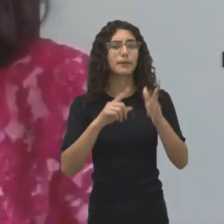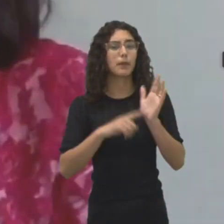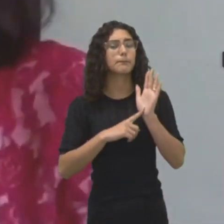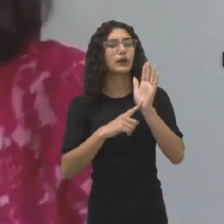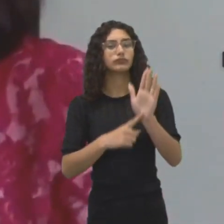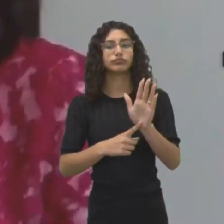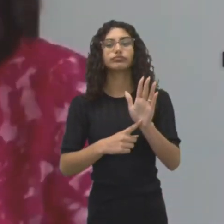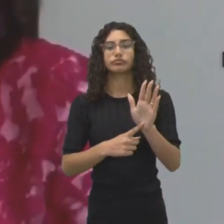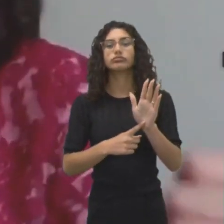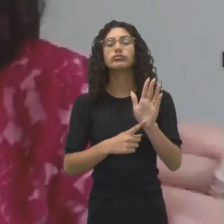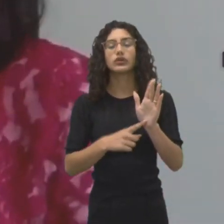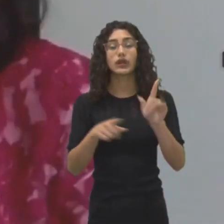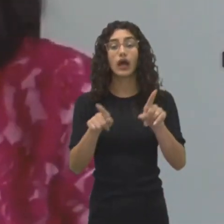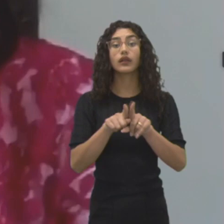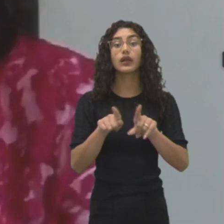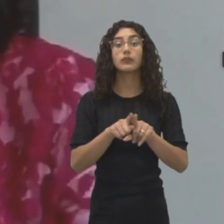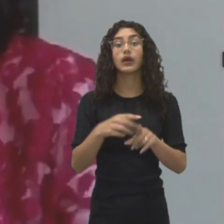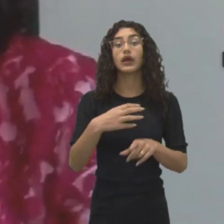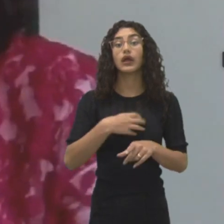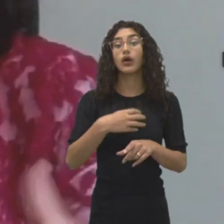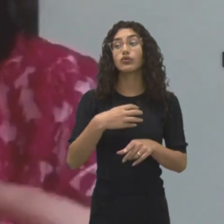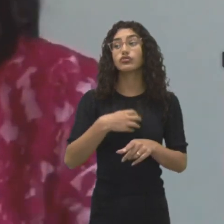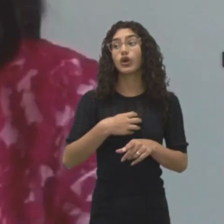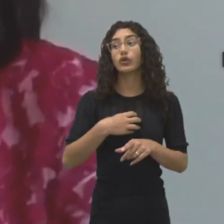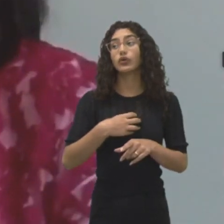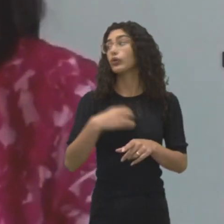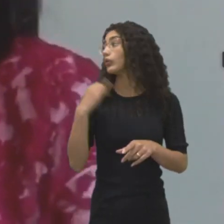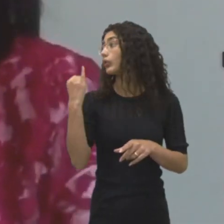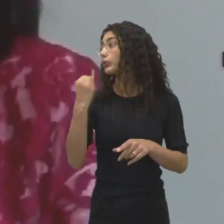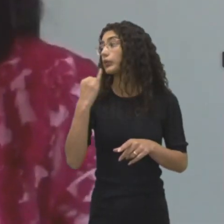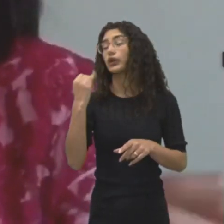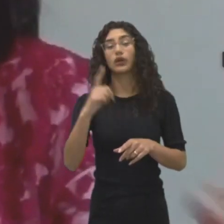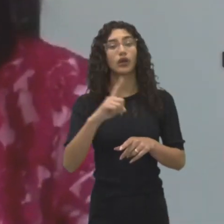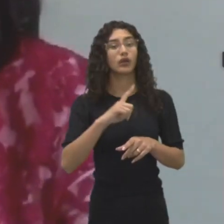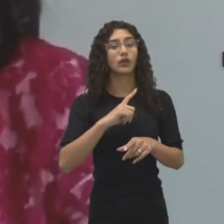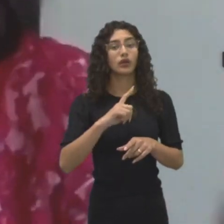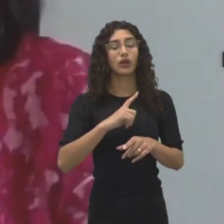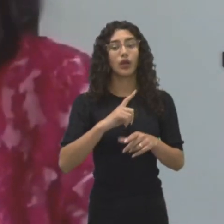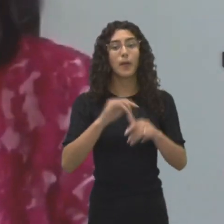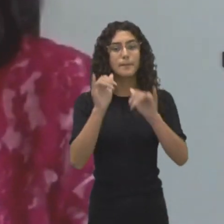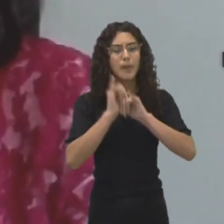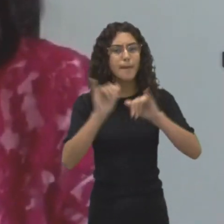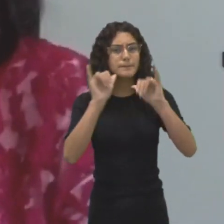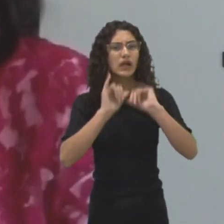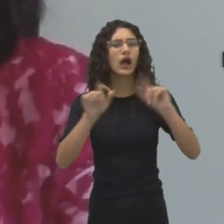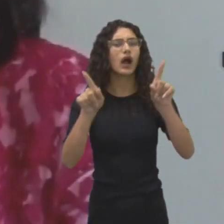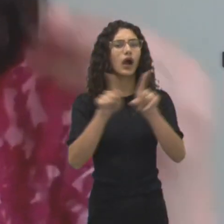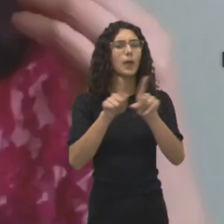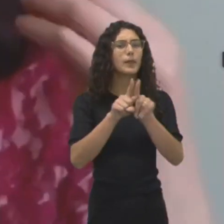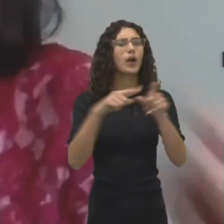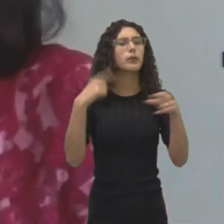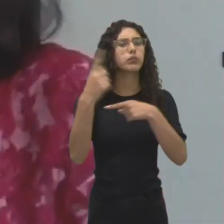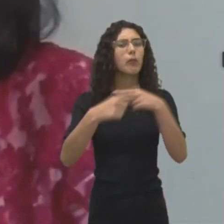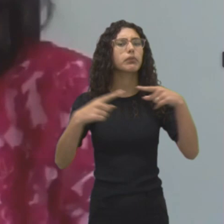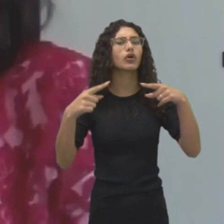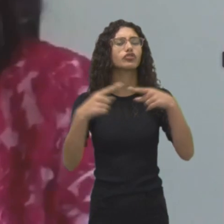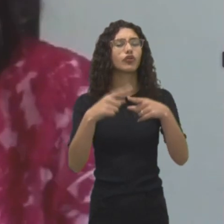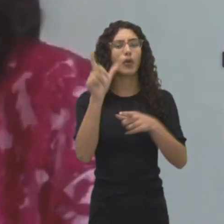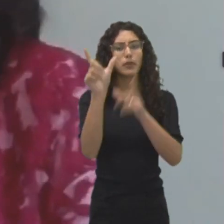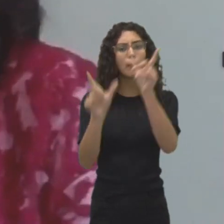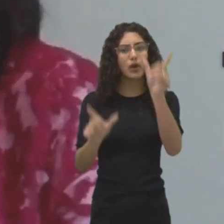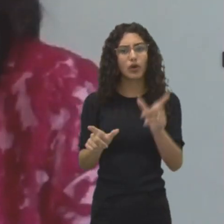que precisam ter um excelente narrador e precisa demonstrar uma mensagem específica a um